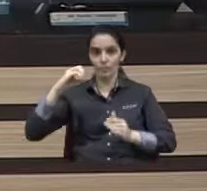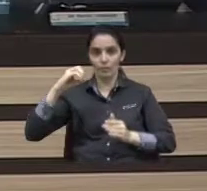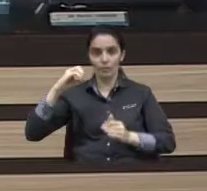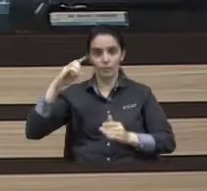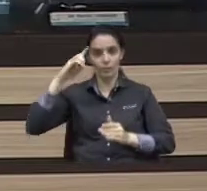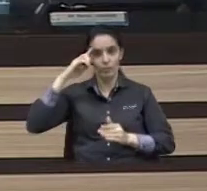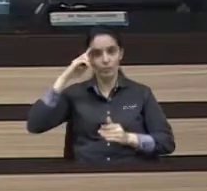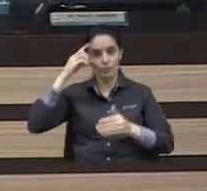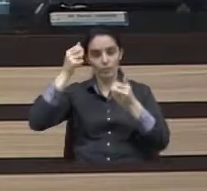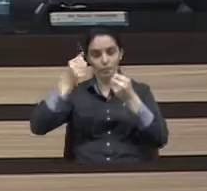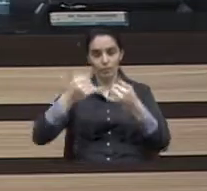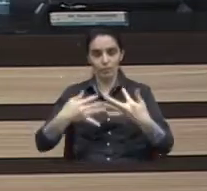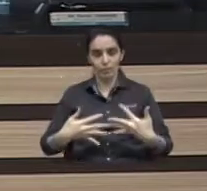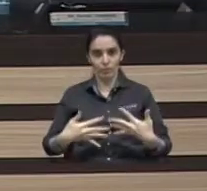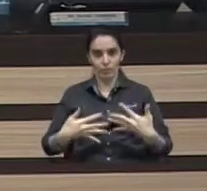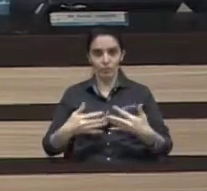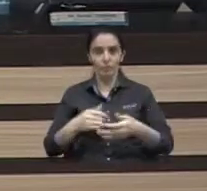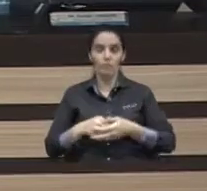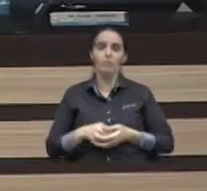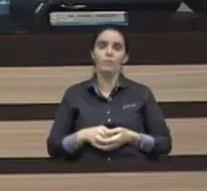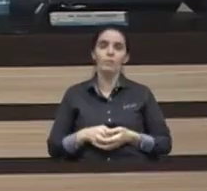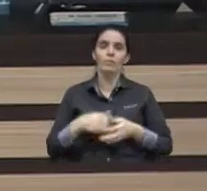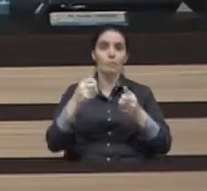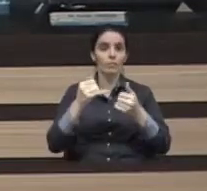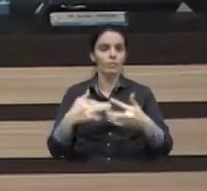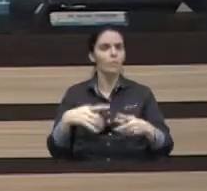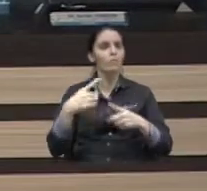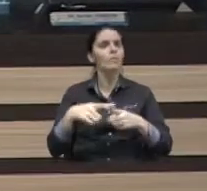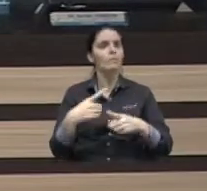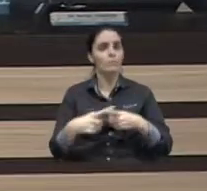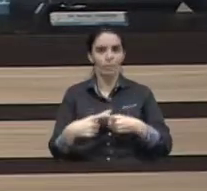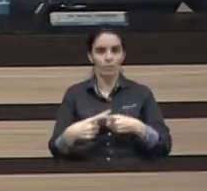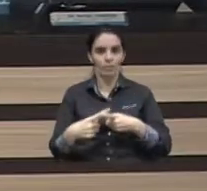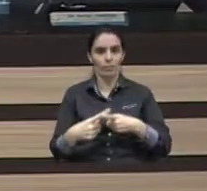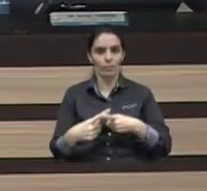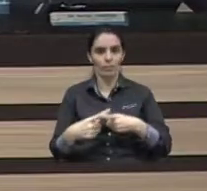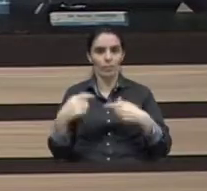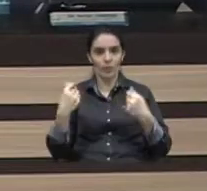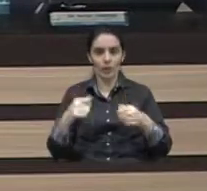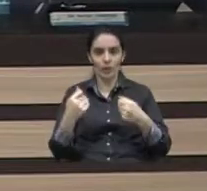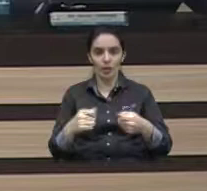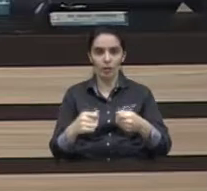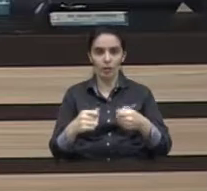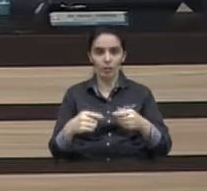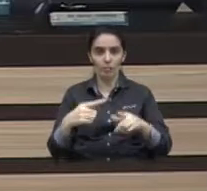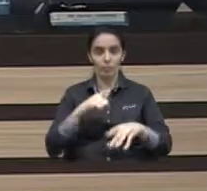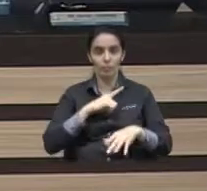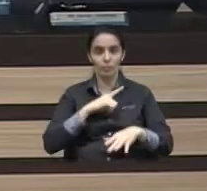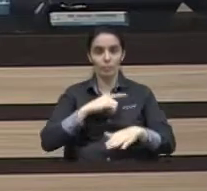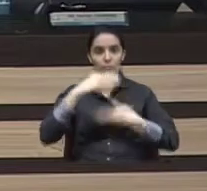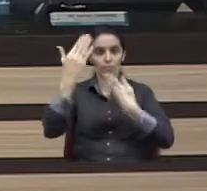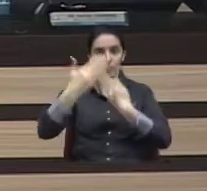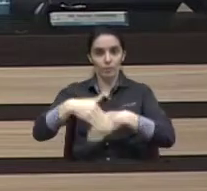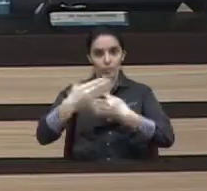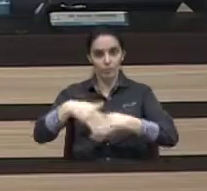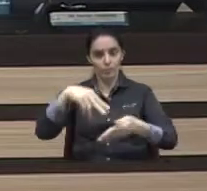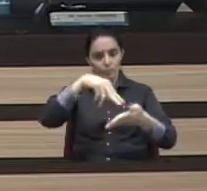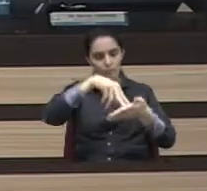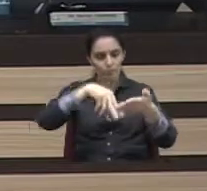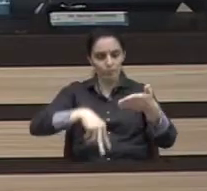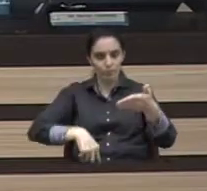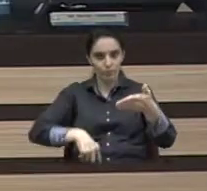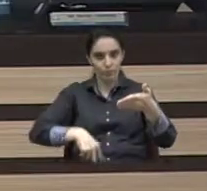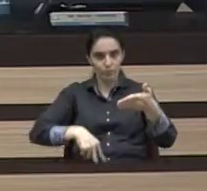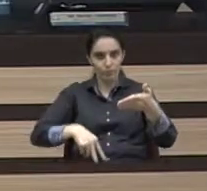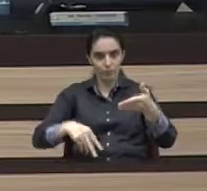Justificativa. Justifica essa propositura, uma vez que existe a necessidade de produção e provas indispensáveis para análise desta comissão e